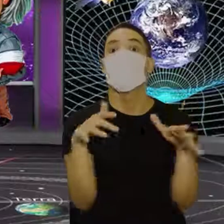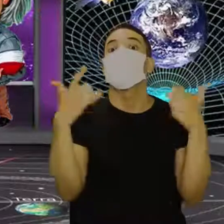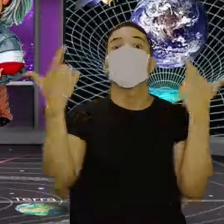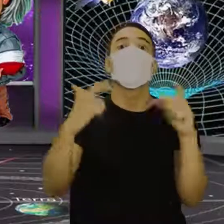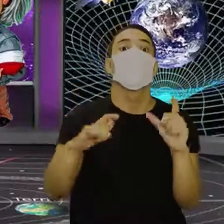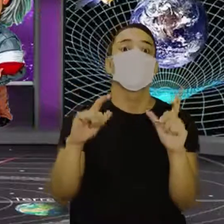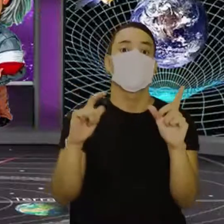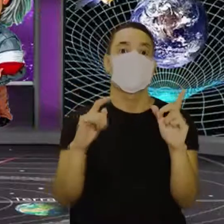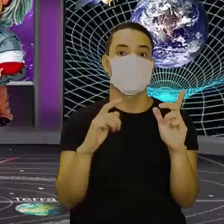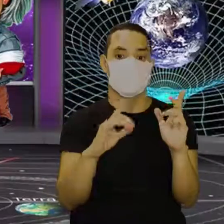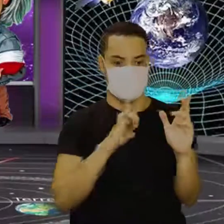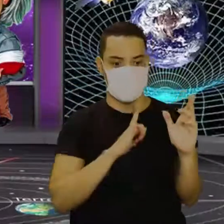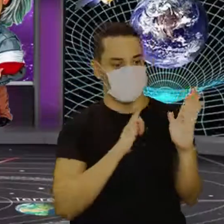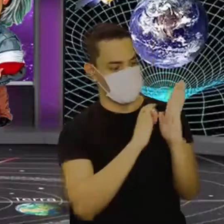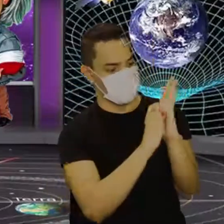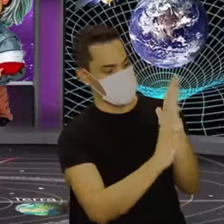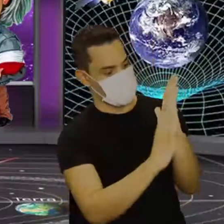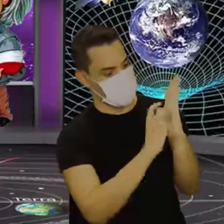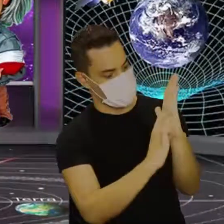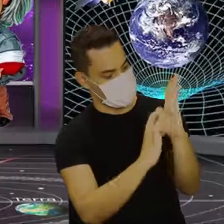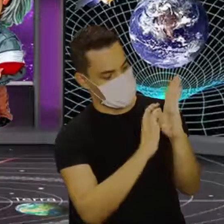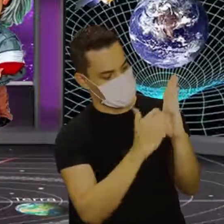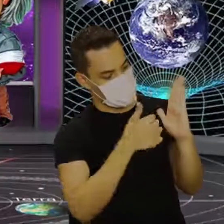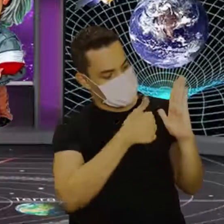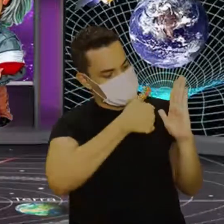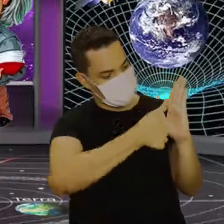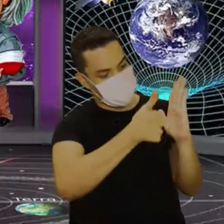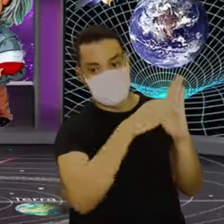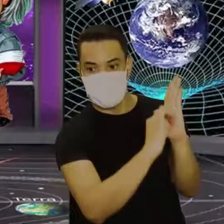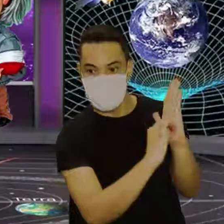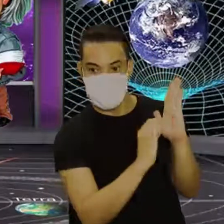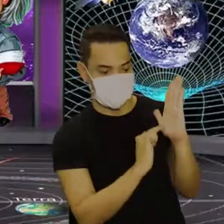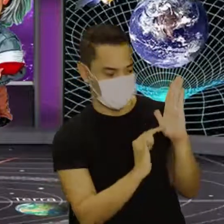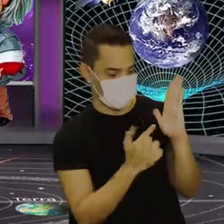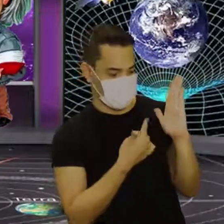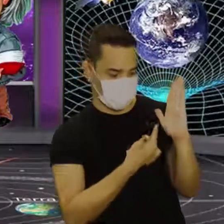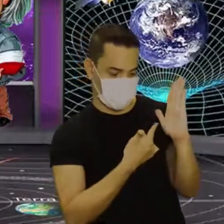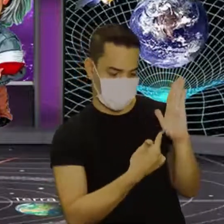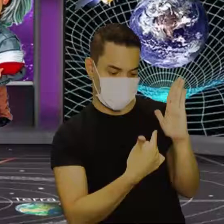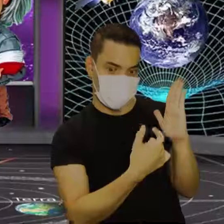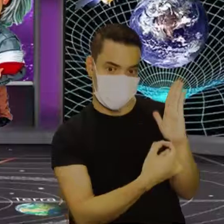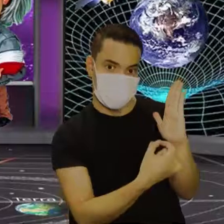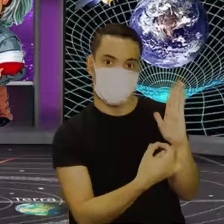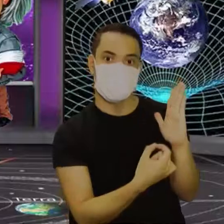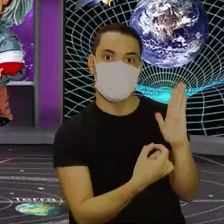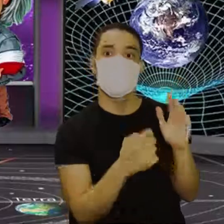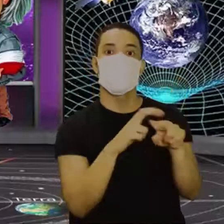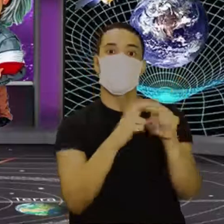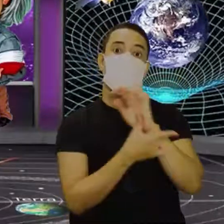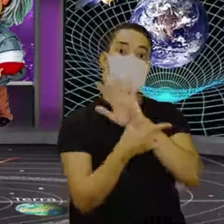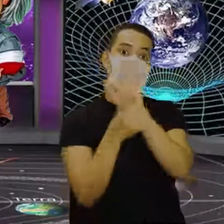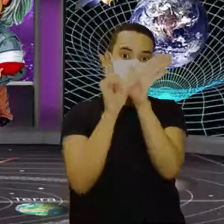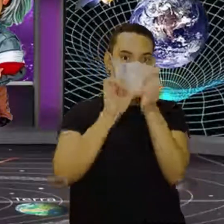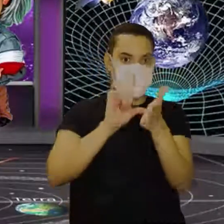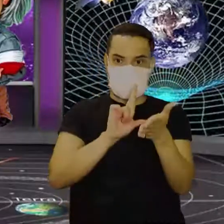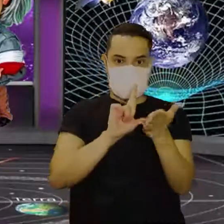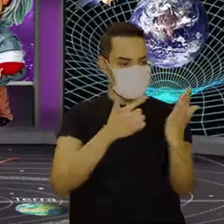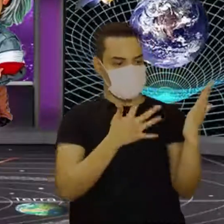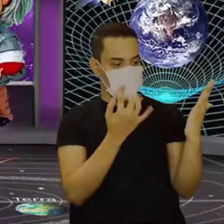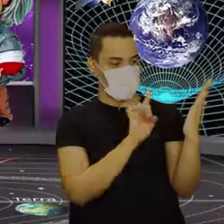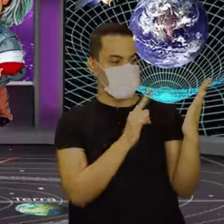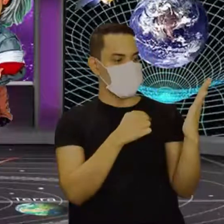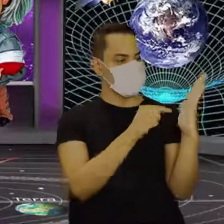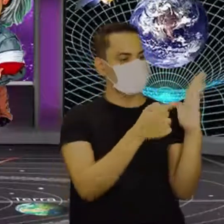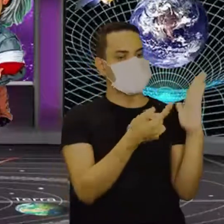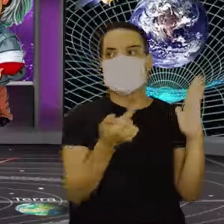escrito isso? Nas tomadas, você chega lá, está escrito 110 volts, 220 volts. Se não tem, antes de ligar, se você não conhece, é